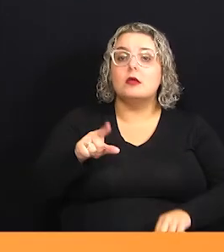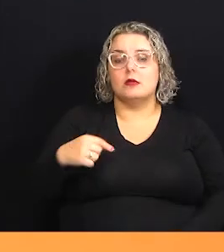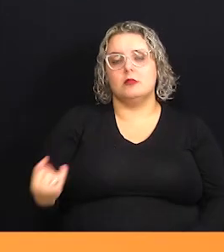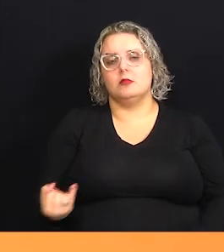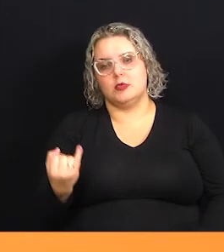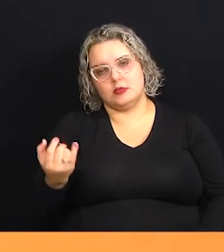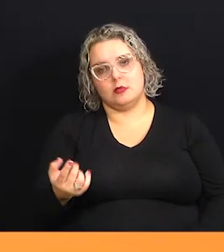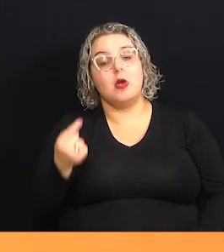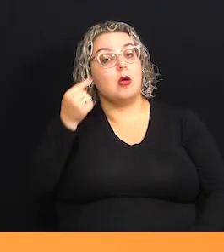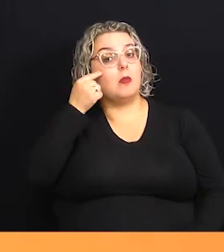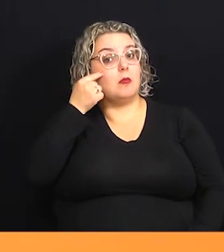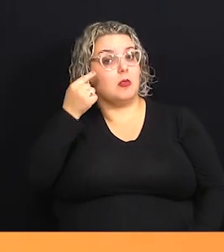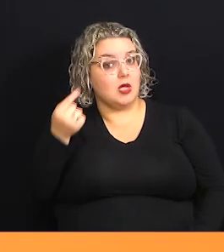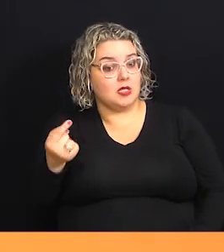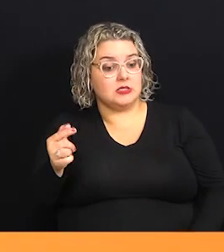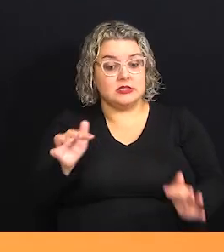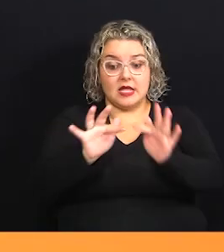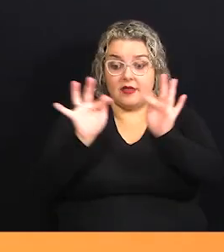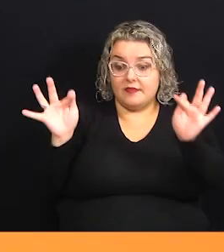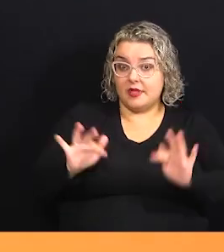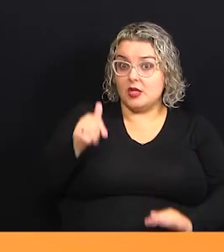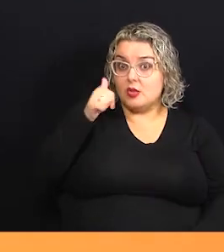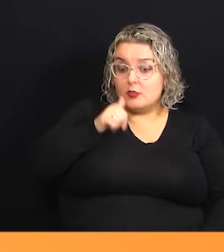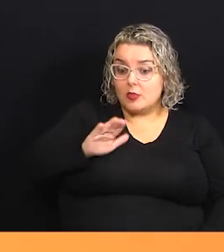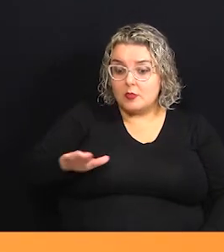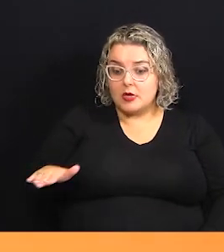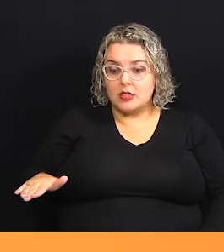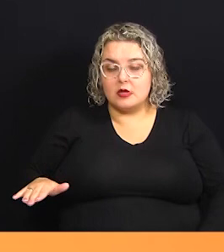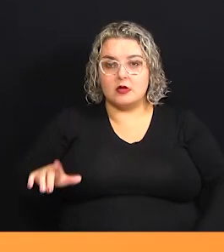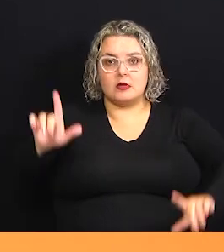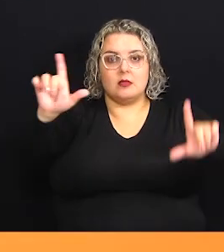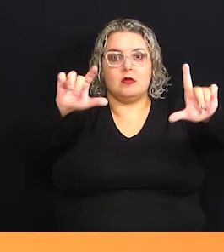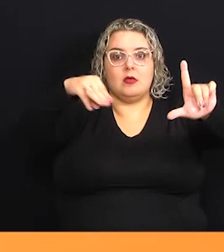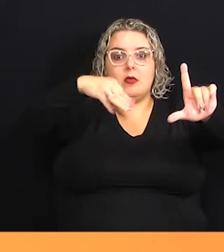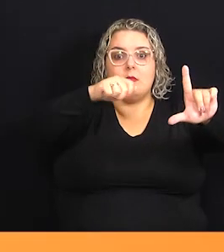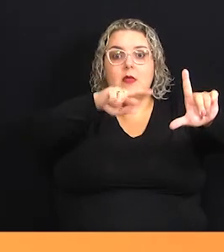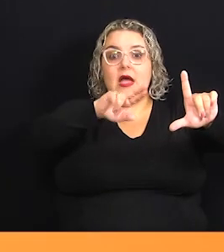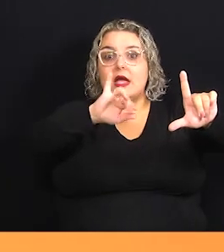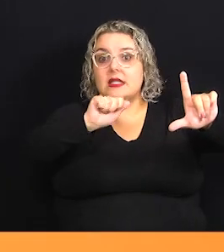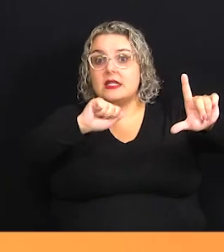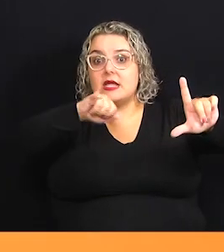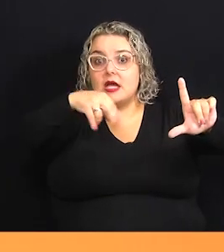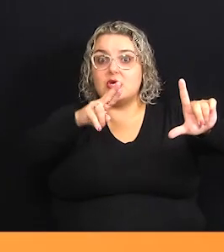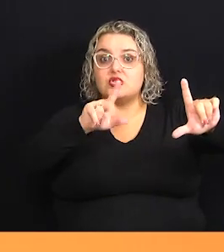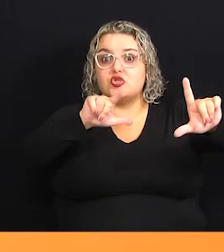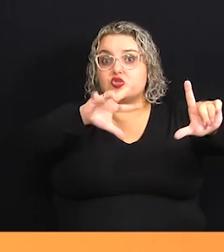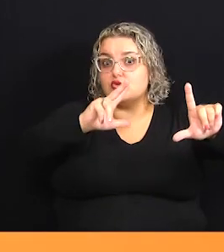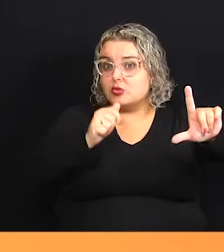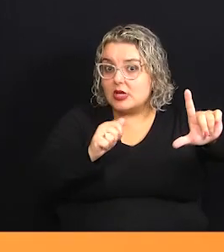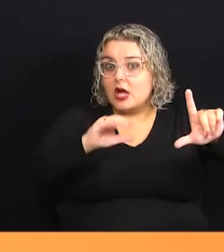ela é importante por isso. Imagina a felicidade de uma menina quando vê Maria Júlia Coutinho